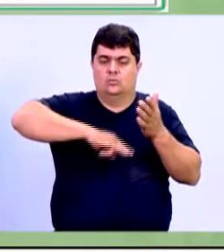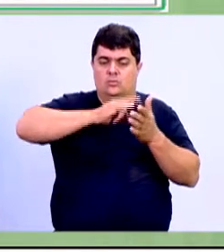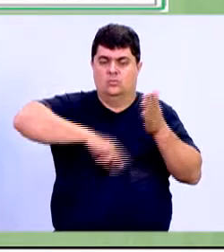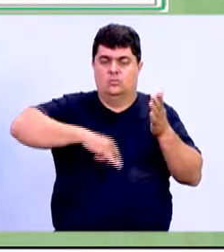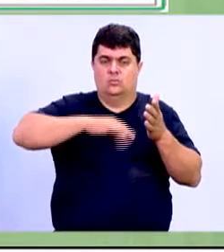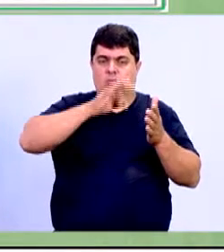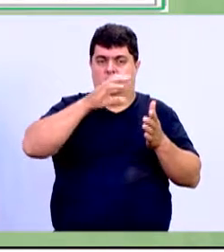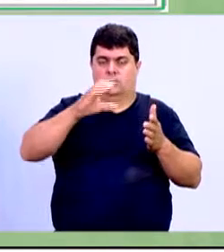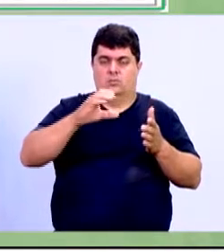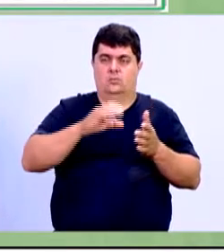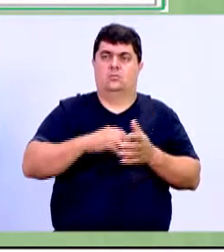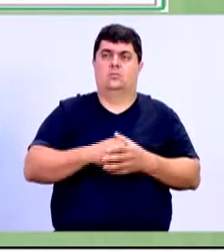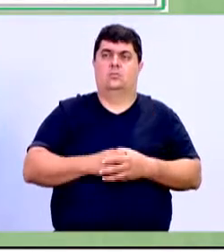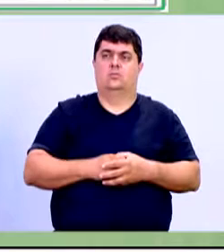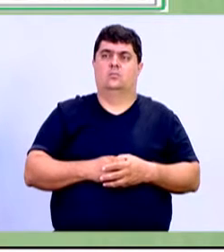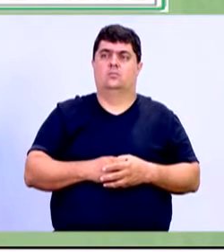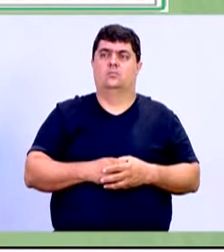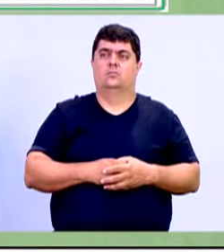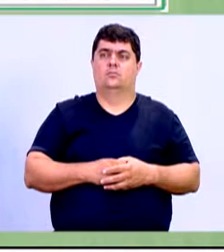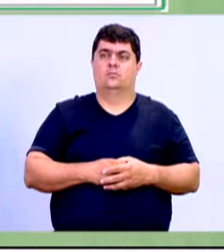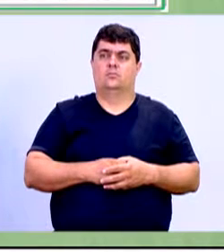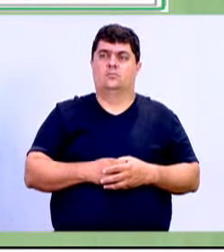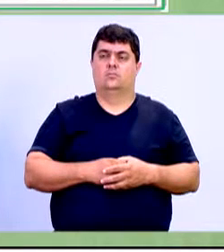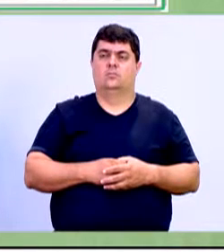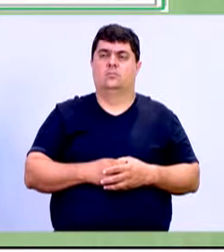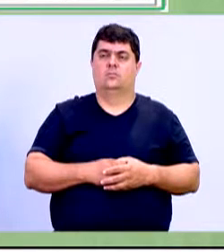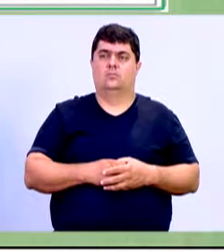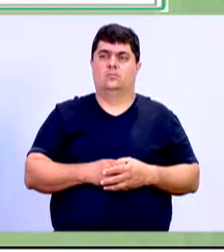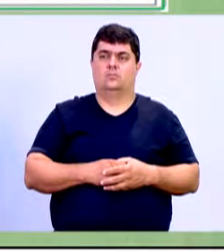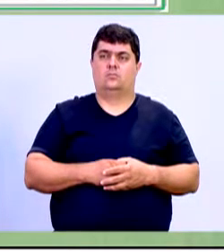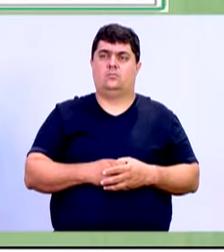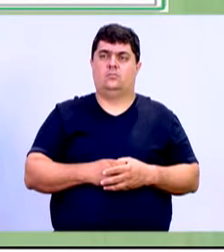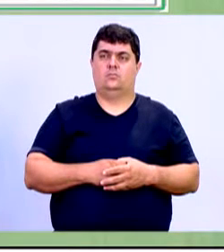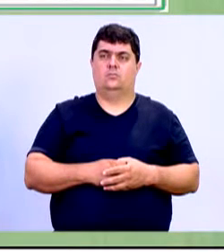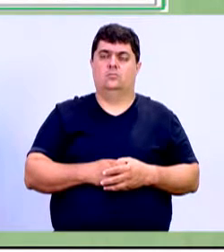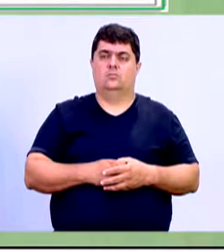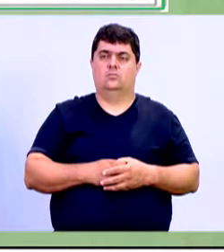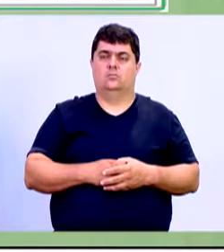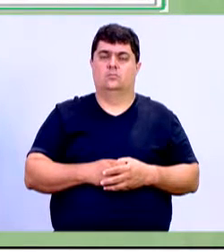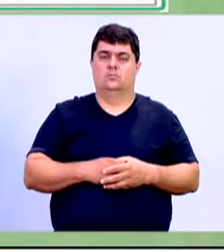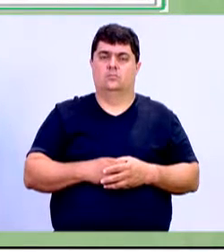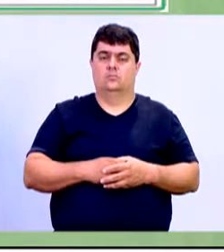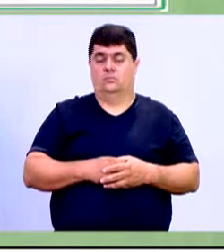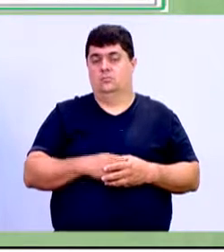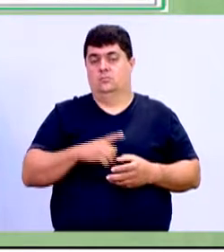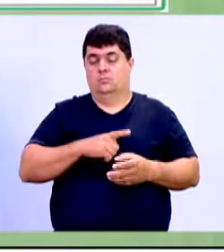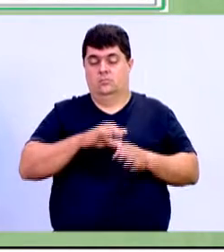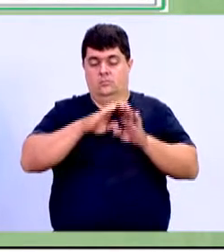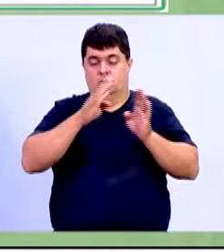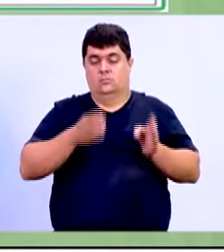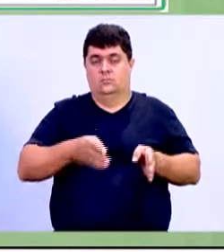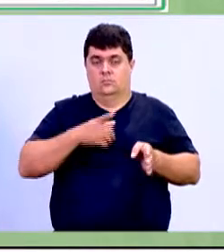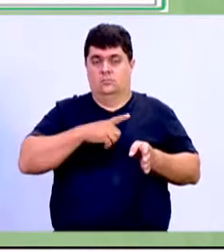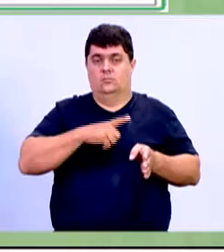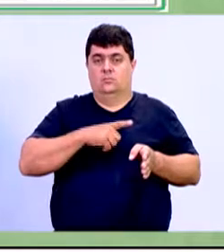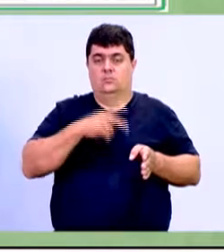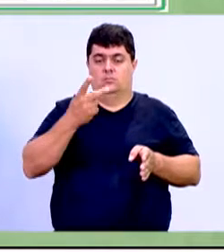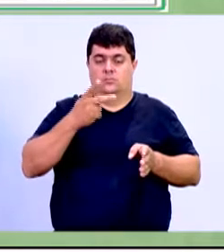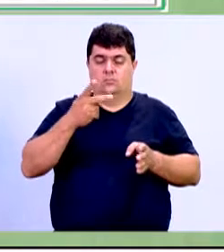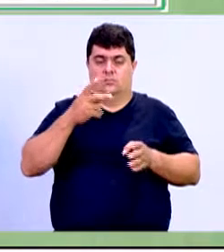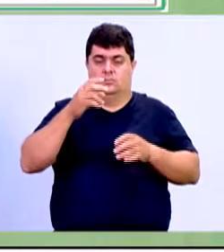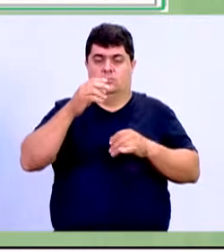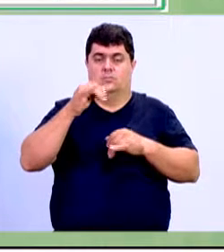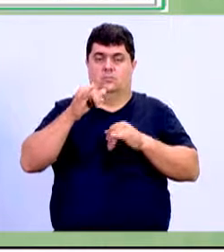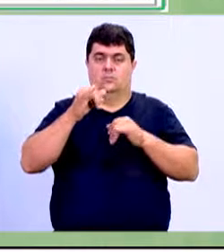do próprio tribunal, né? E aí esse hardware, ele funciona, ele tem nos 2 sites,